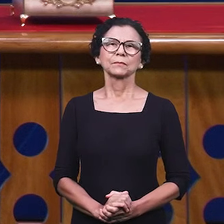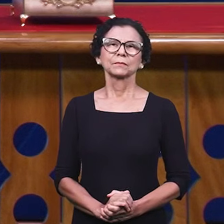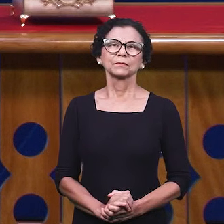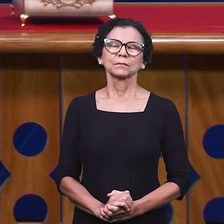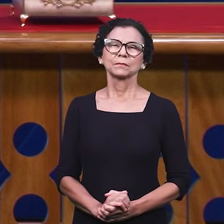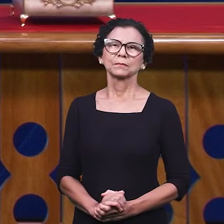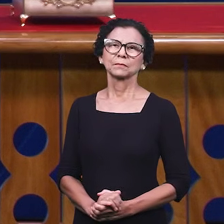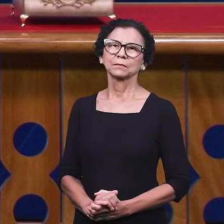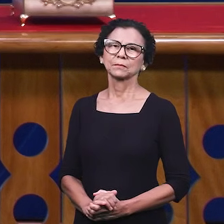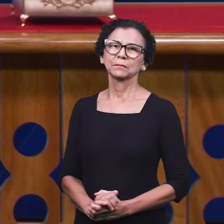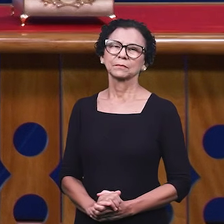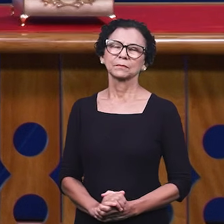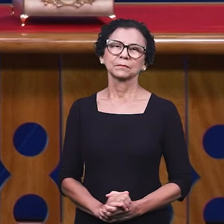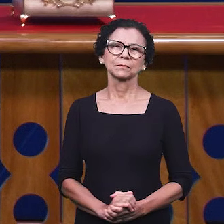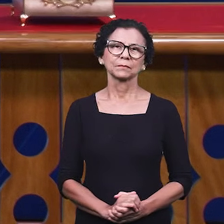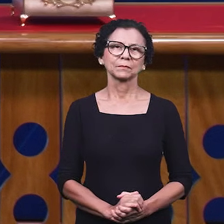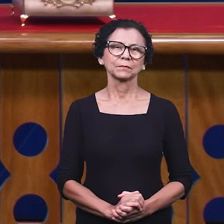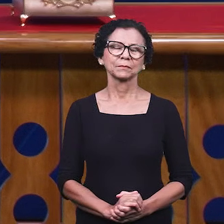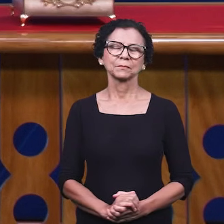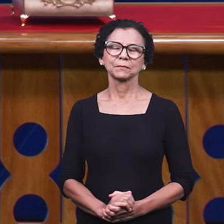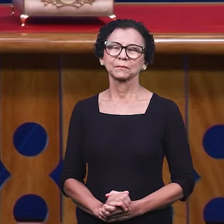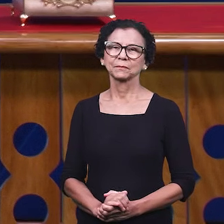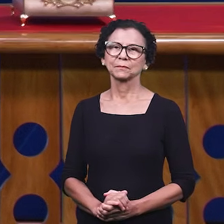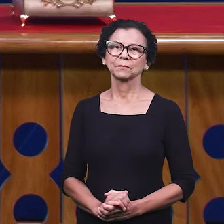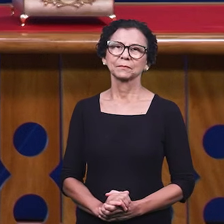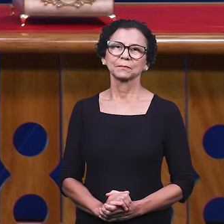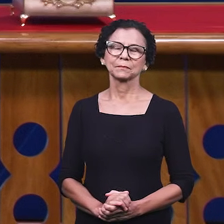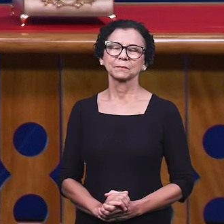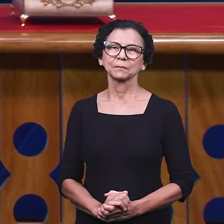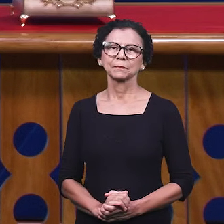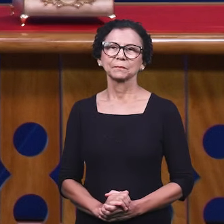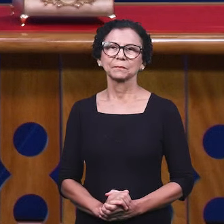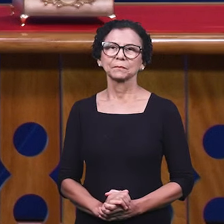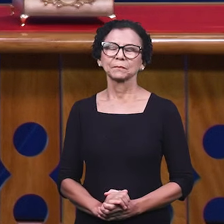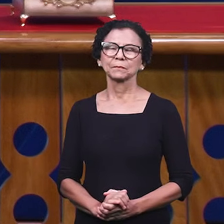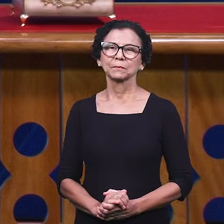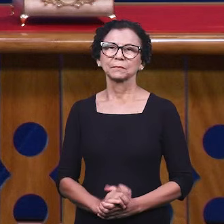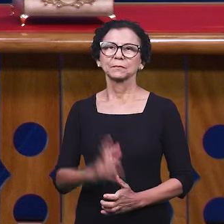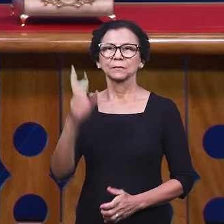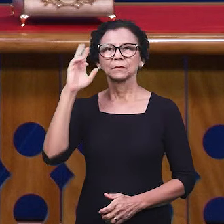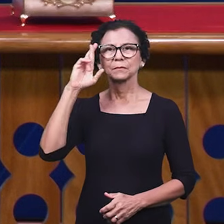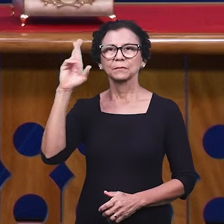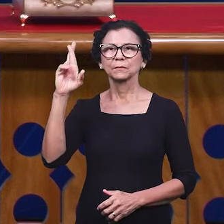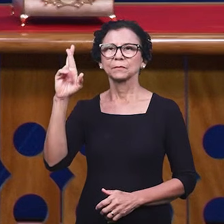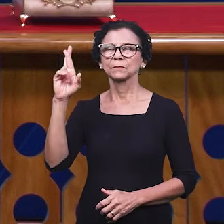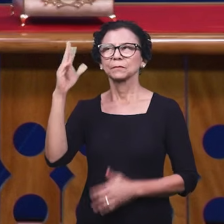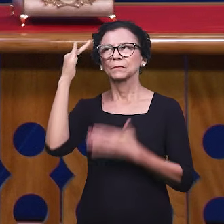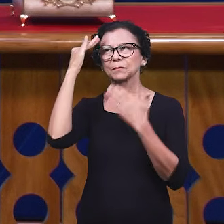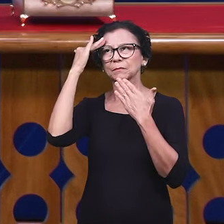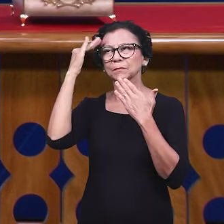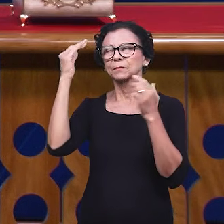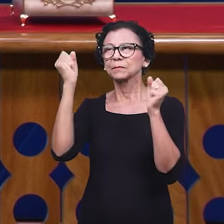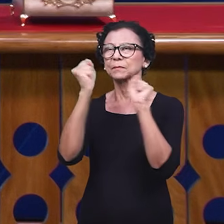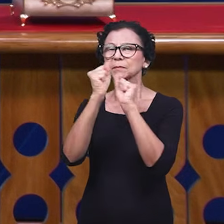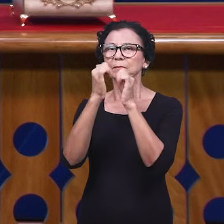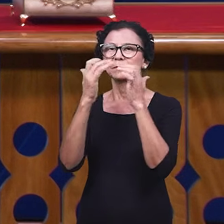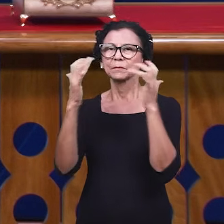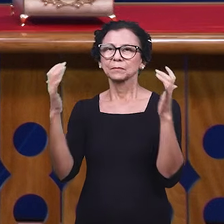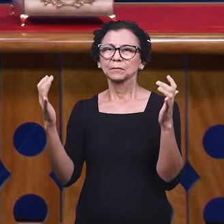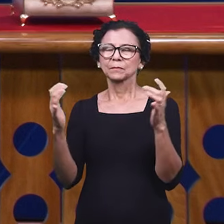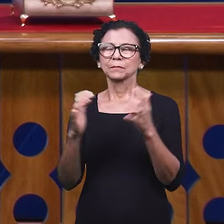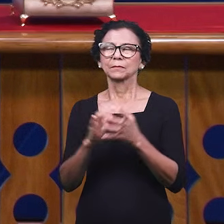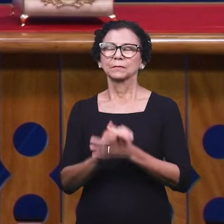esse período e os nossos lares na presença do Senhor. Nós te glorificamos, Senhor,